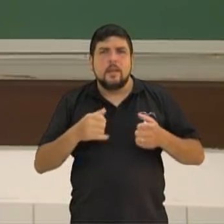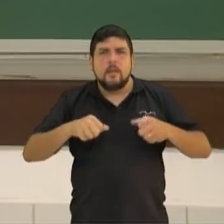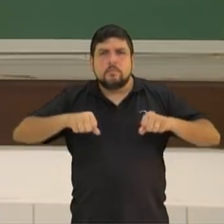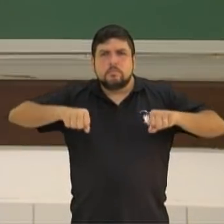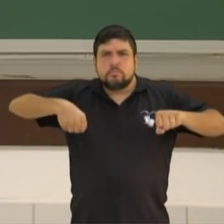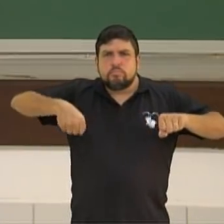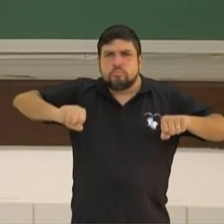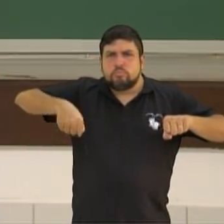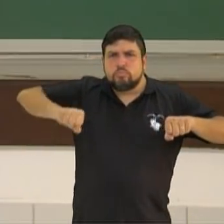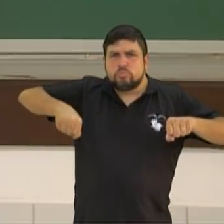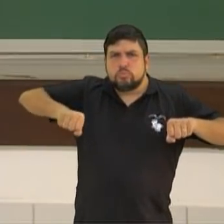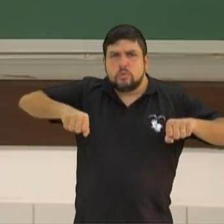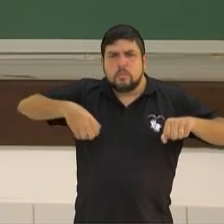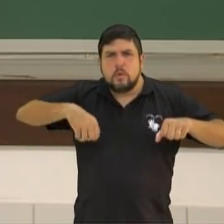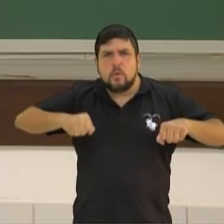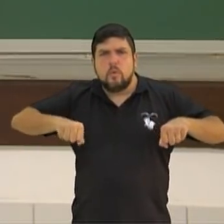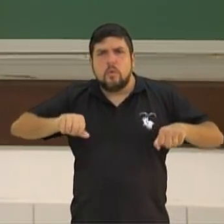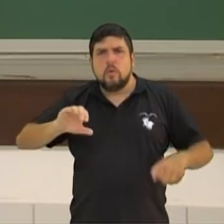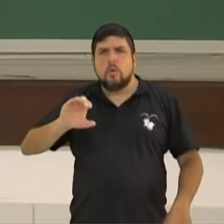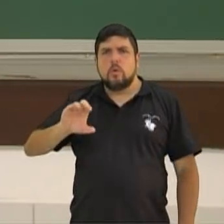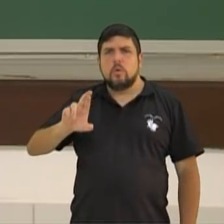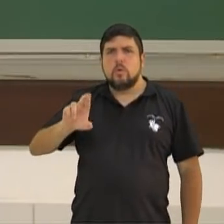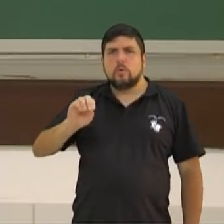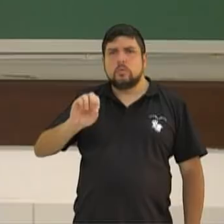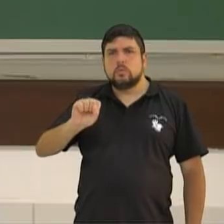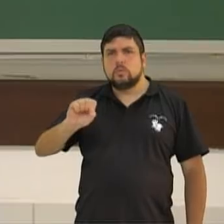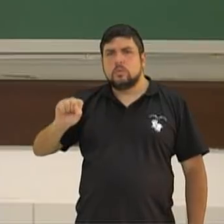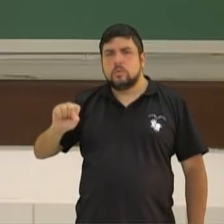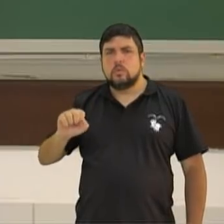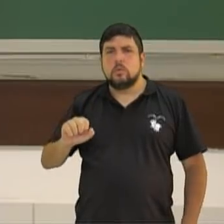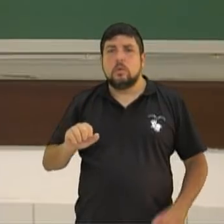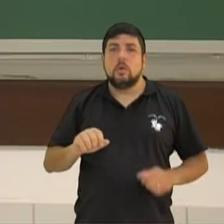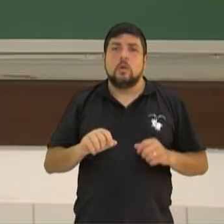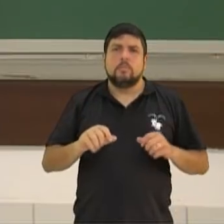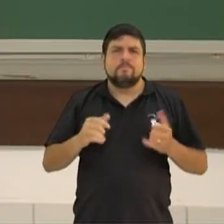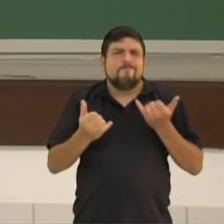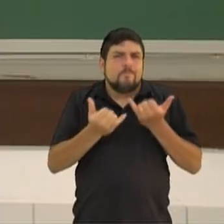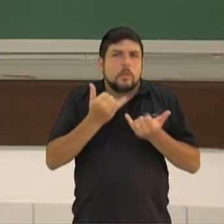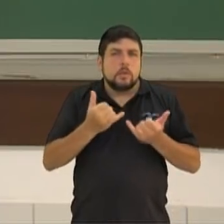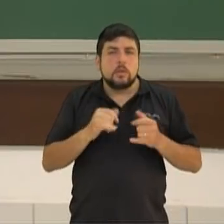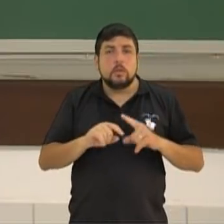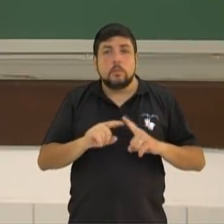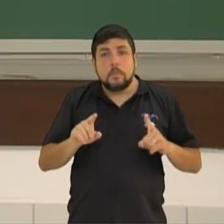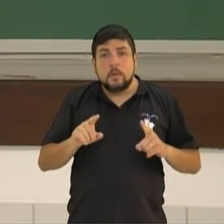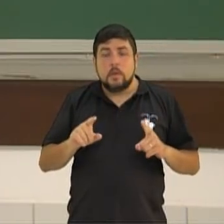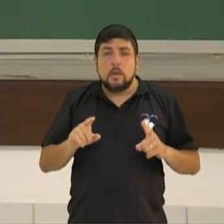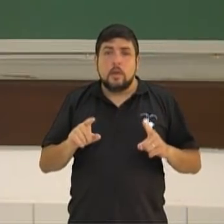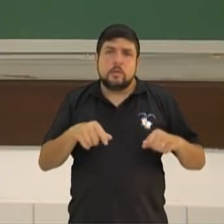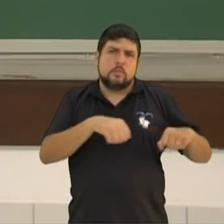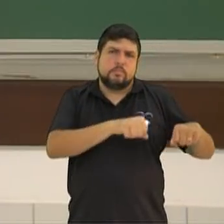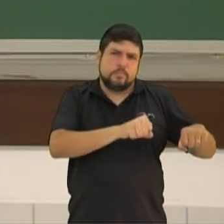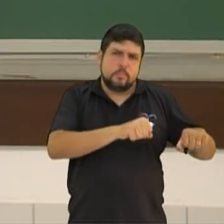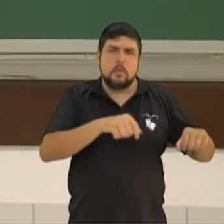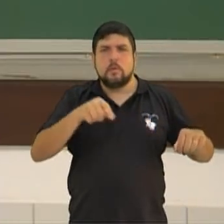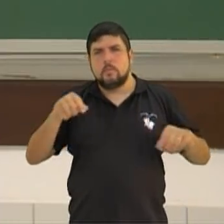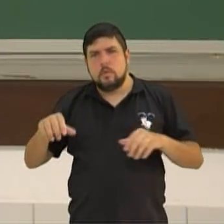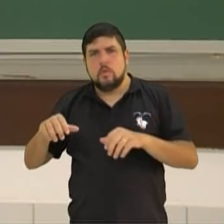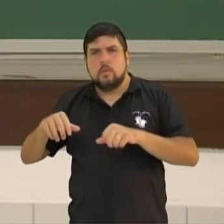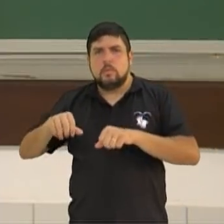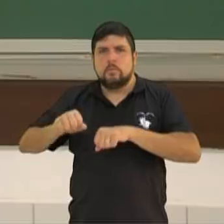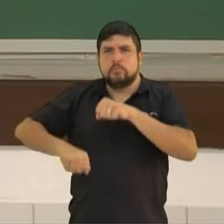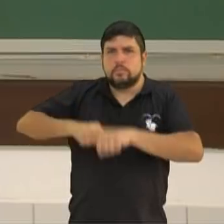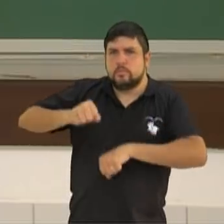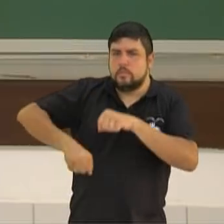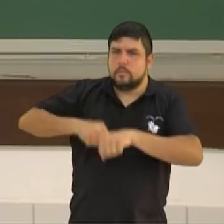com as corridas de motocross, tá? Só que ela é feita com uma bicicleta. Então, por isso que antigamente até levou esse nome de